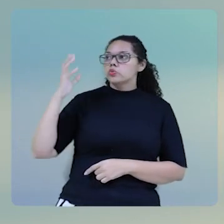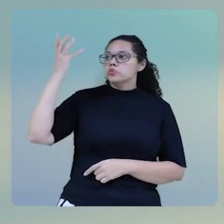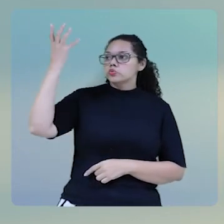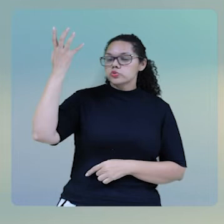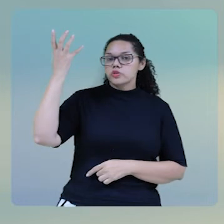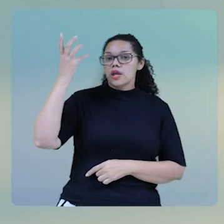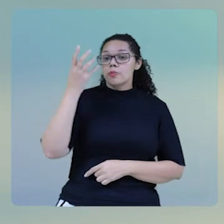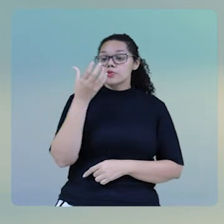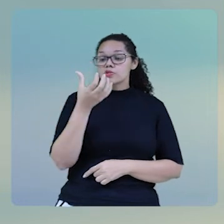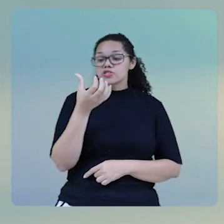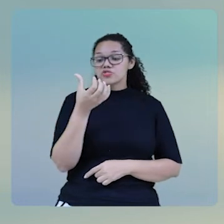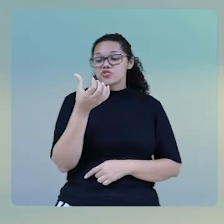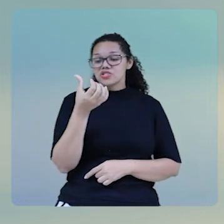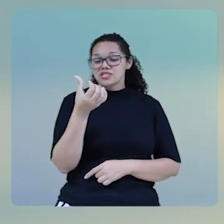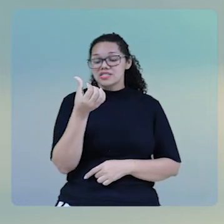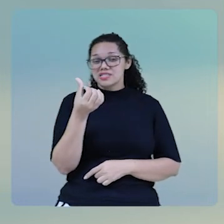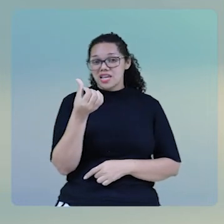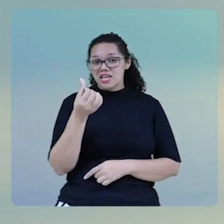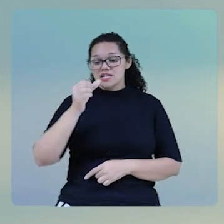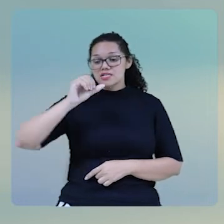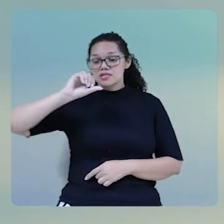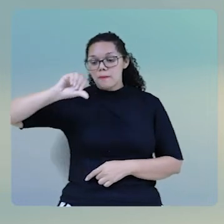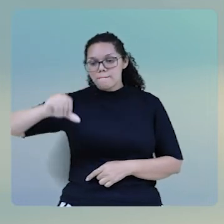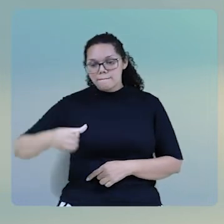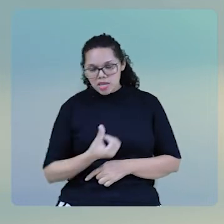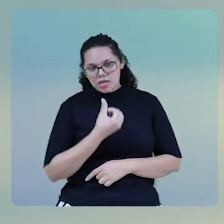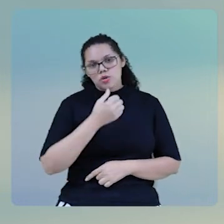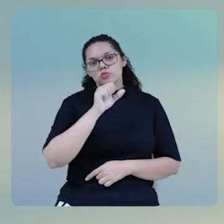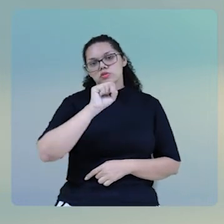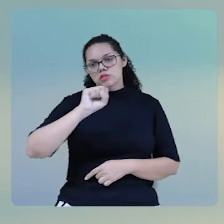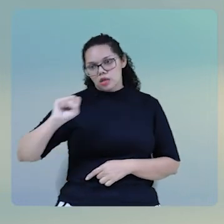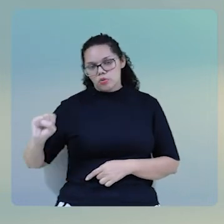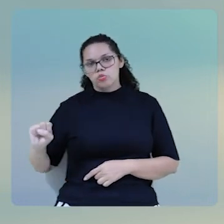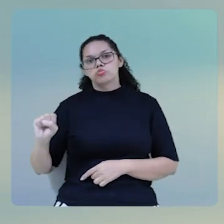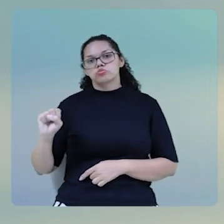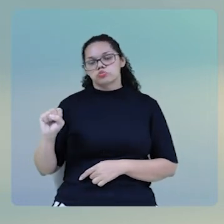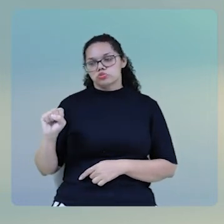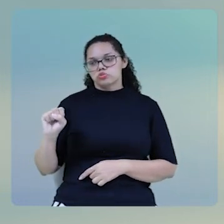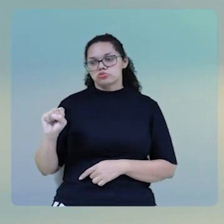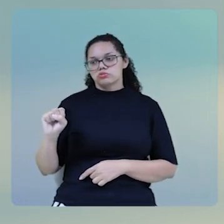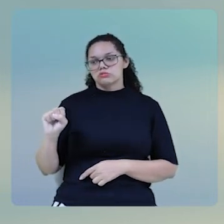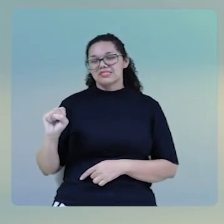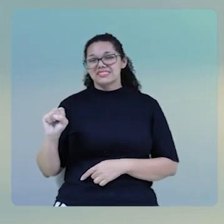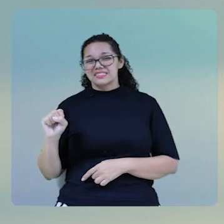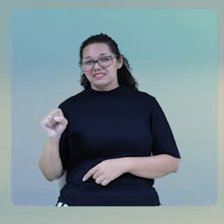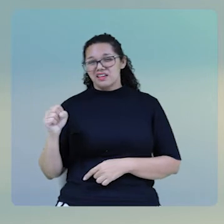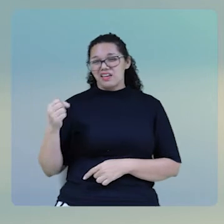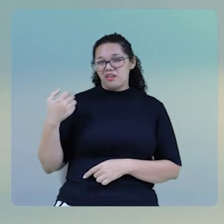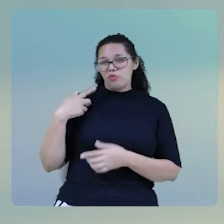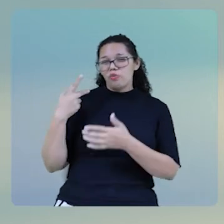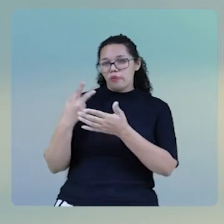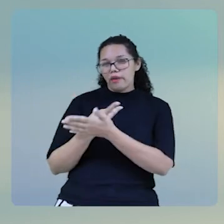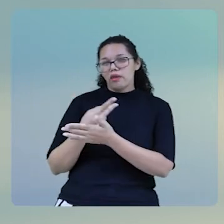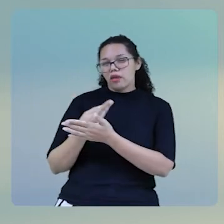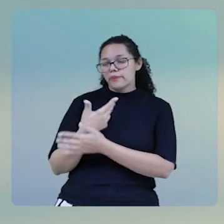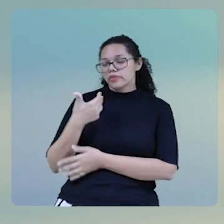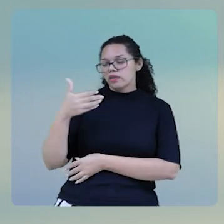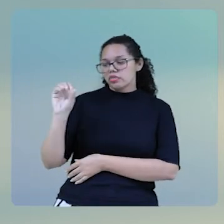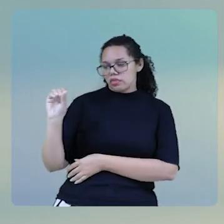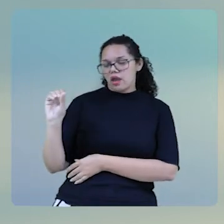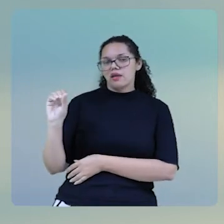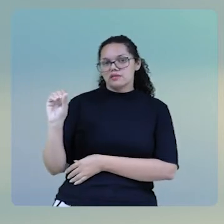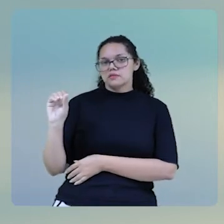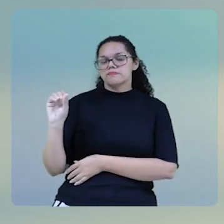são de 6 milissegundos, tá? Eu aqui me equivoquei, coloquei o 10 de forma antecipada.